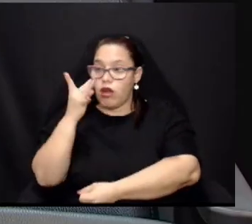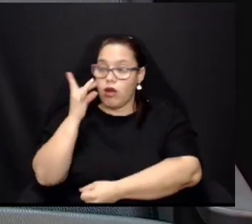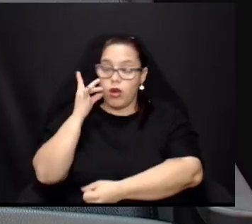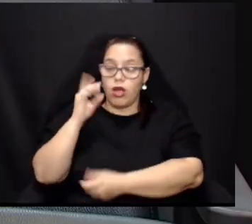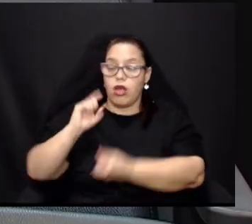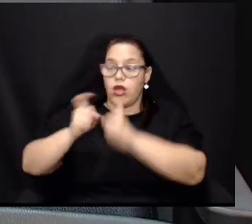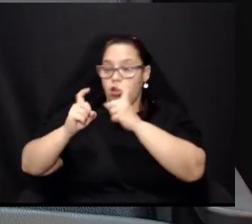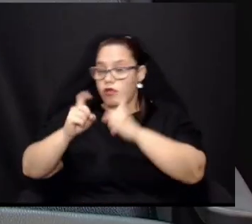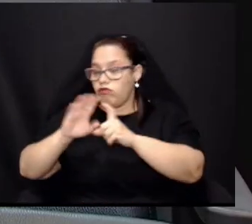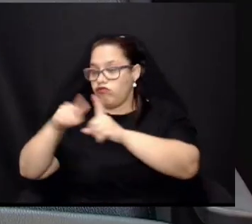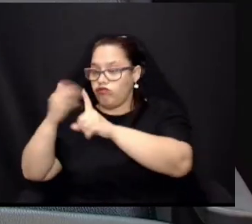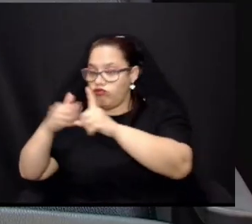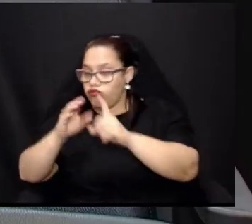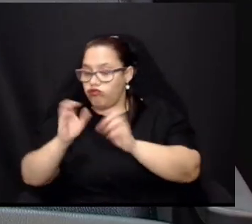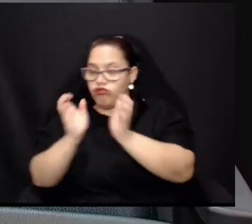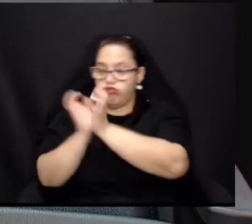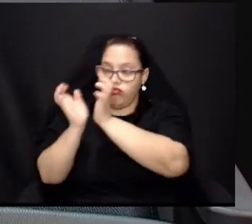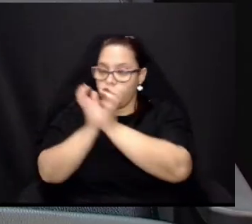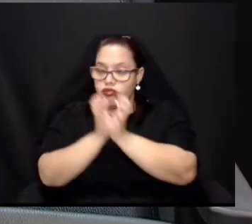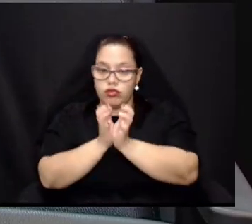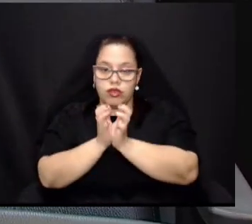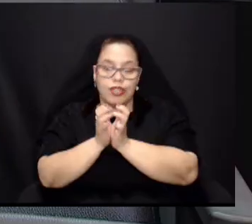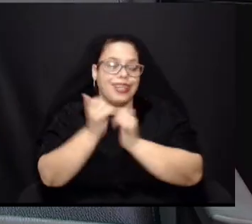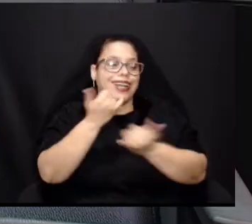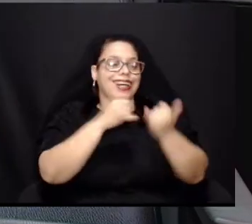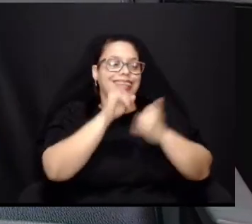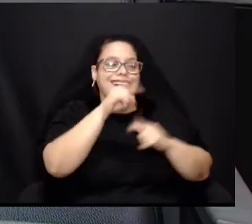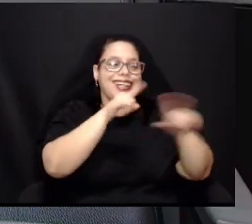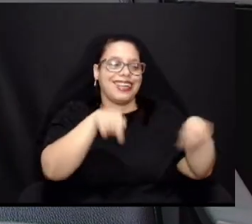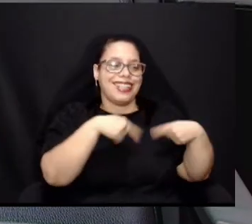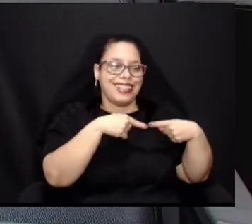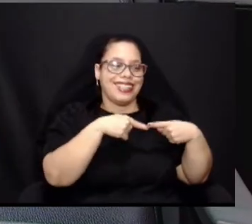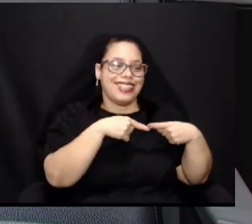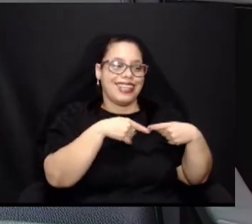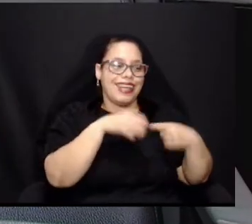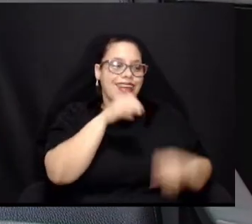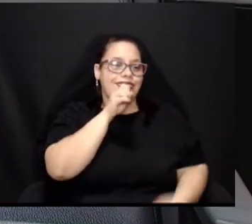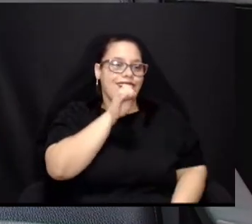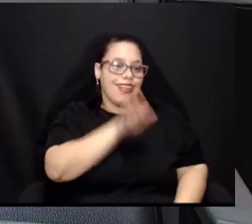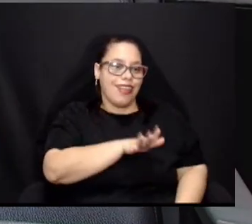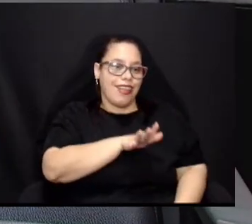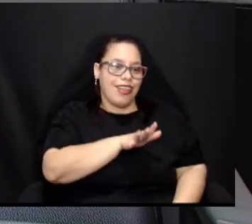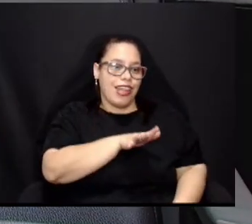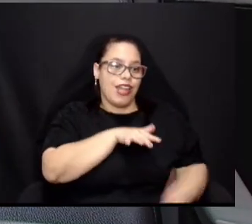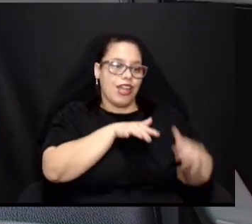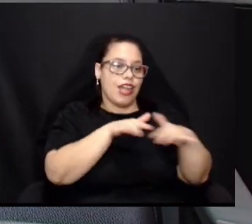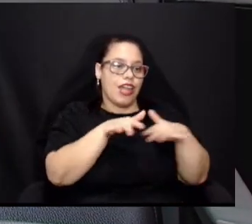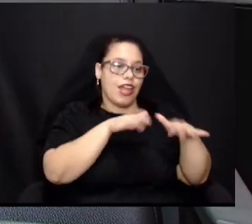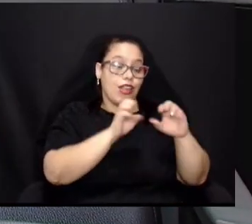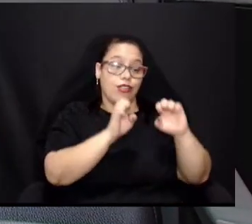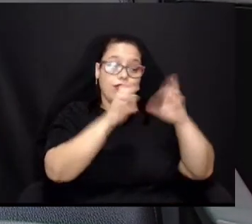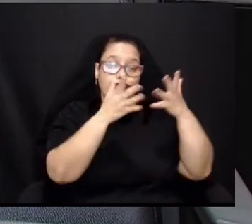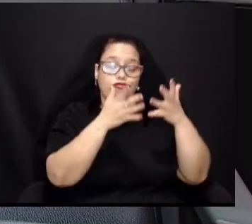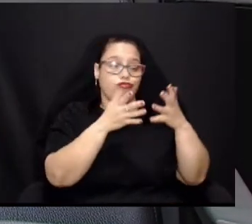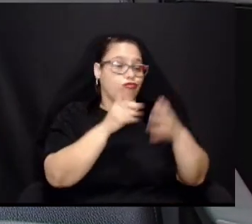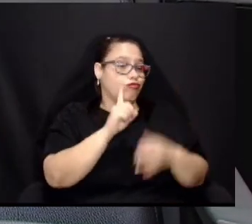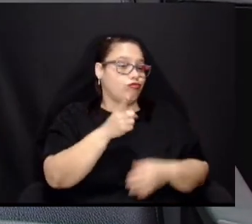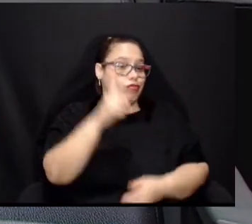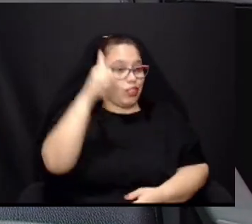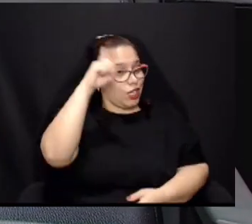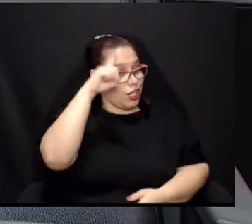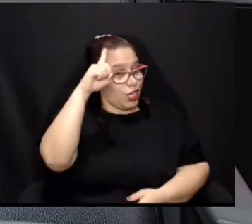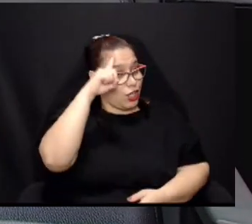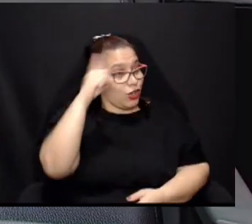solenes. A gente brinca lá no setor que de tédio o cerimonial não morre, né? Porque todo dia tem coisa nova, a gente trabalha